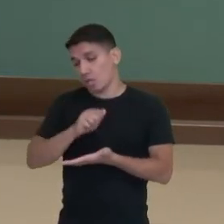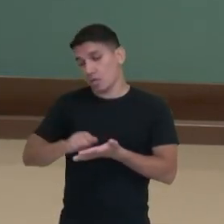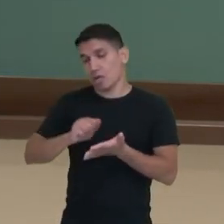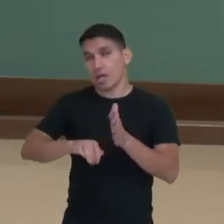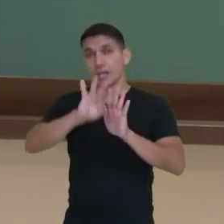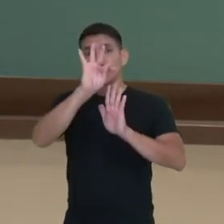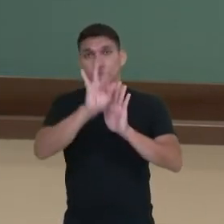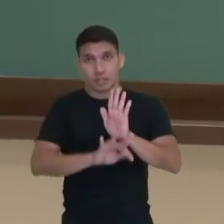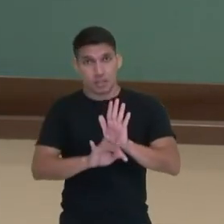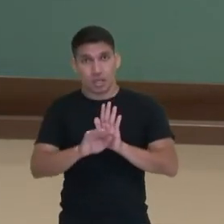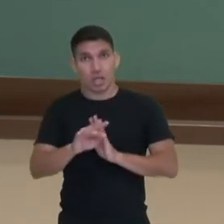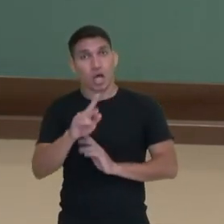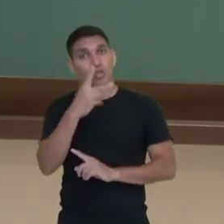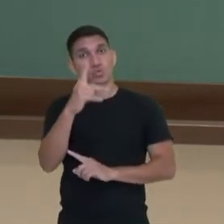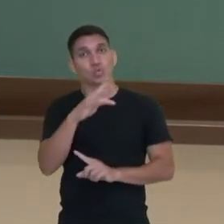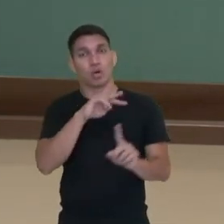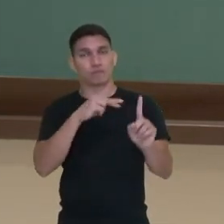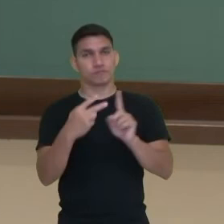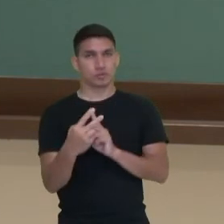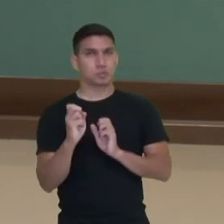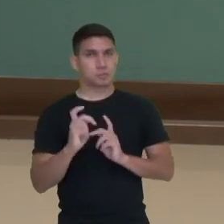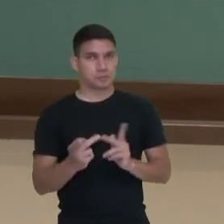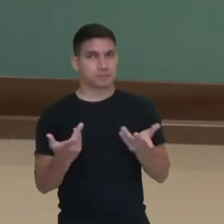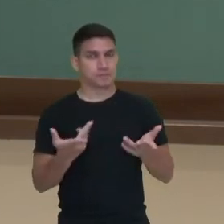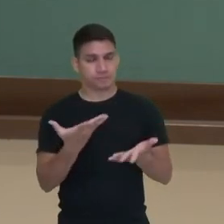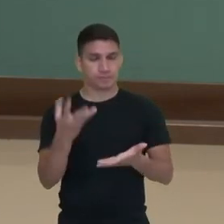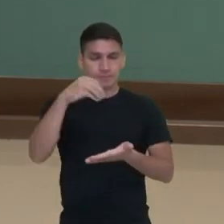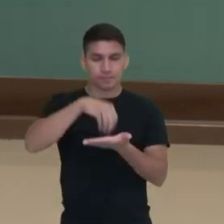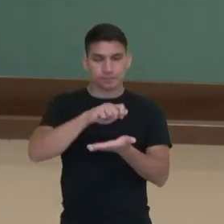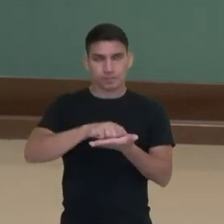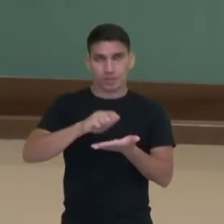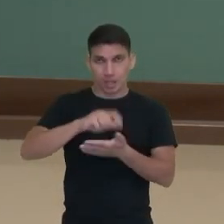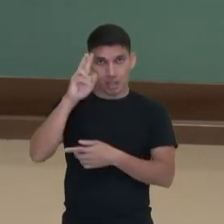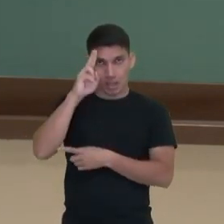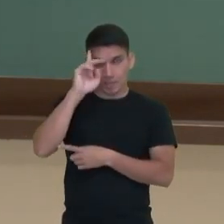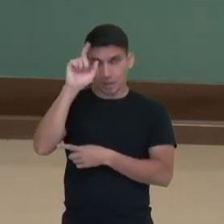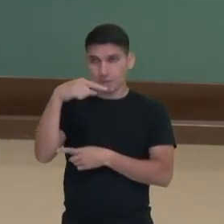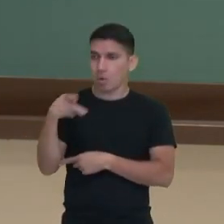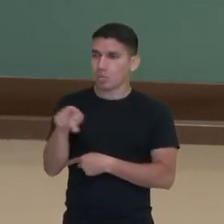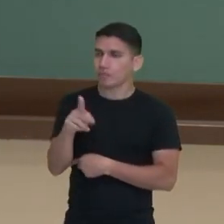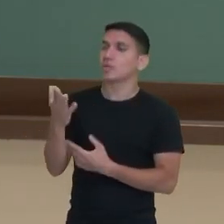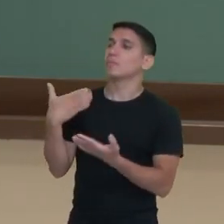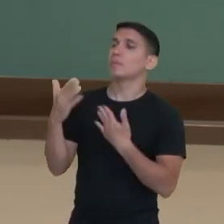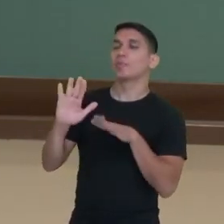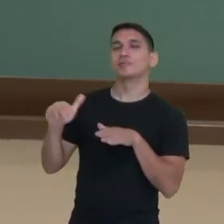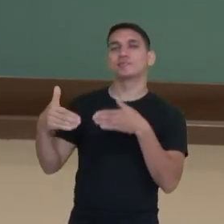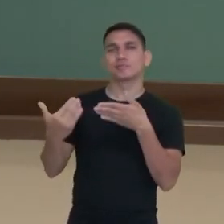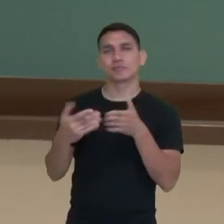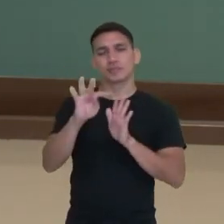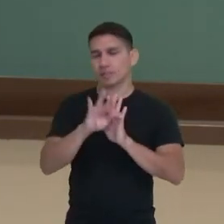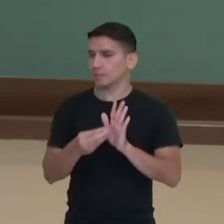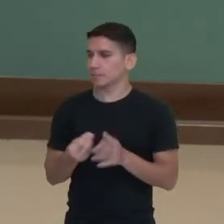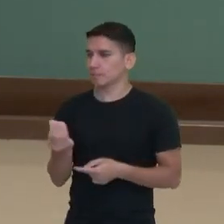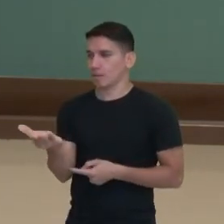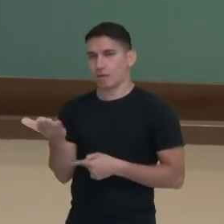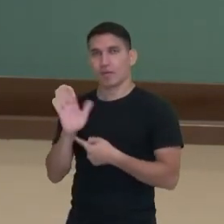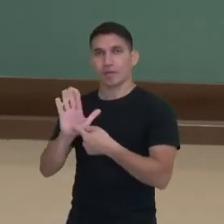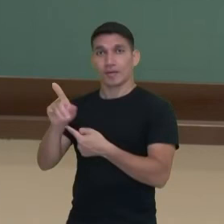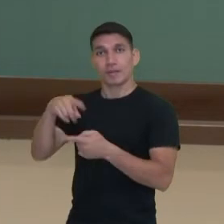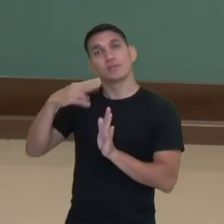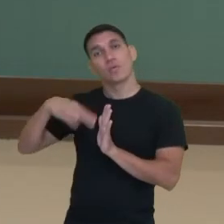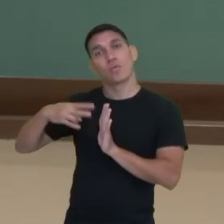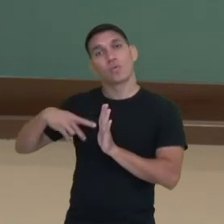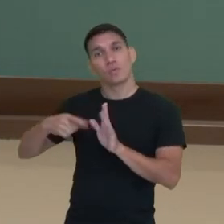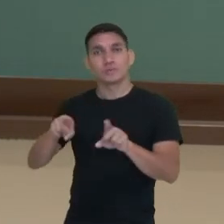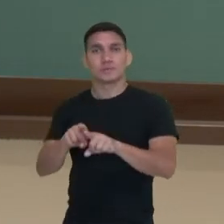texto pondo a sua opinião, tá? Lembre de depois conversar com o seu professor e levar o texto para ele, para que ele possa